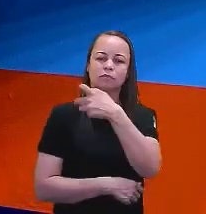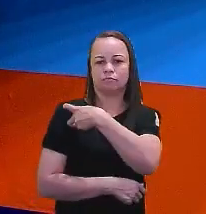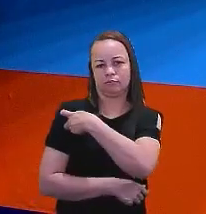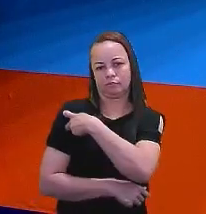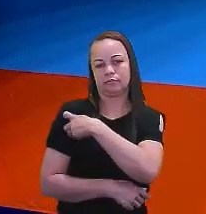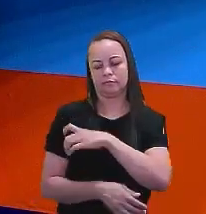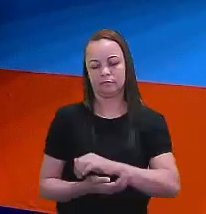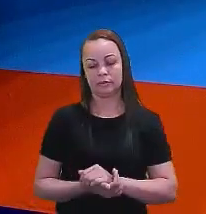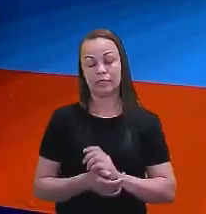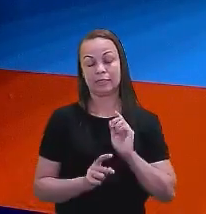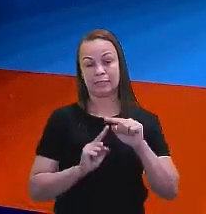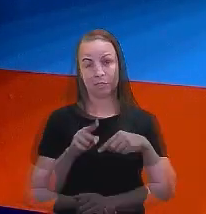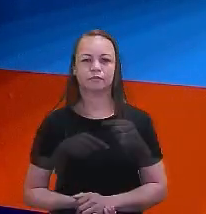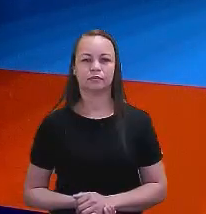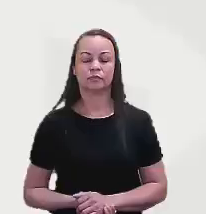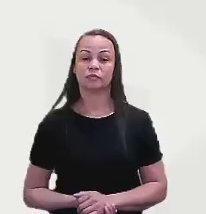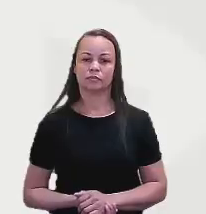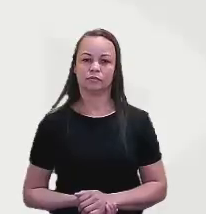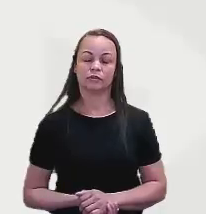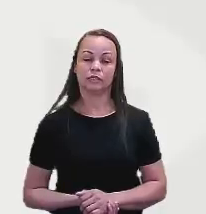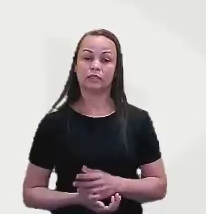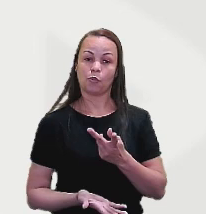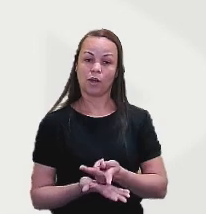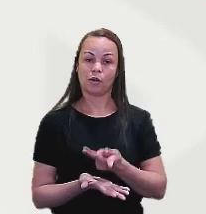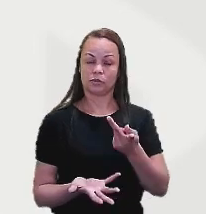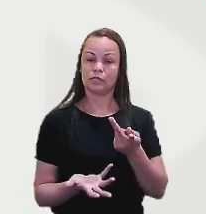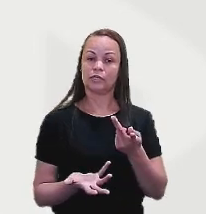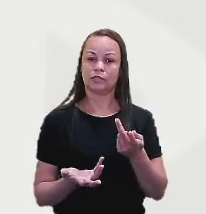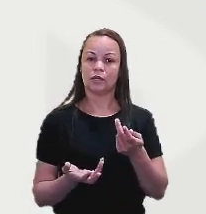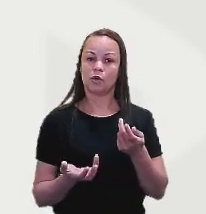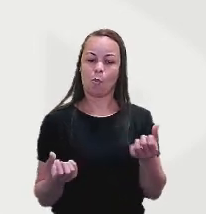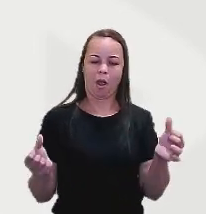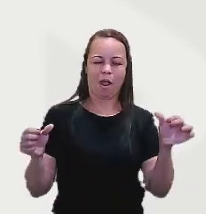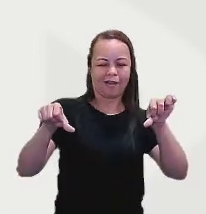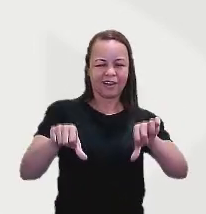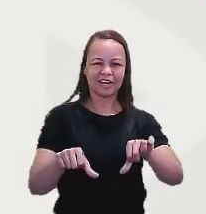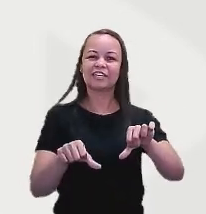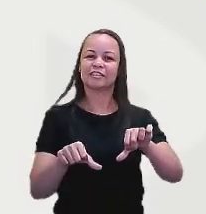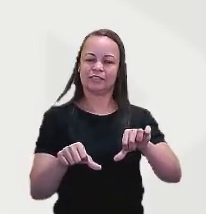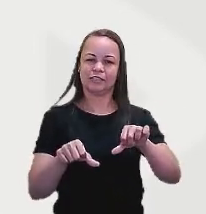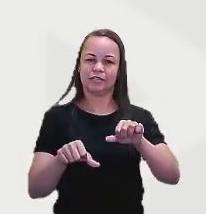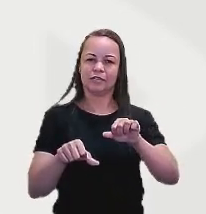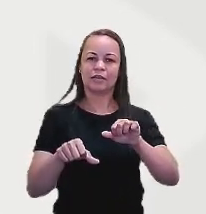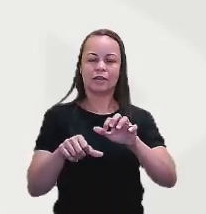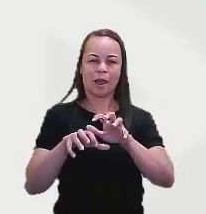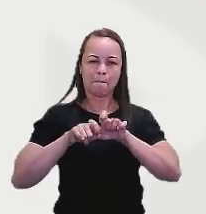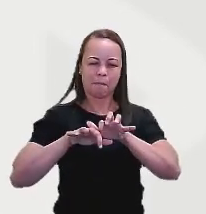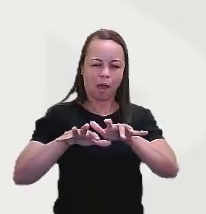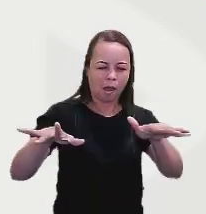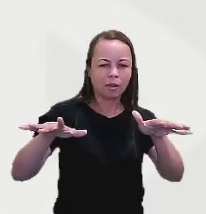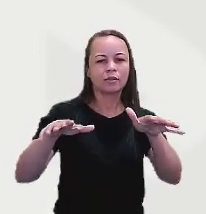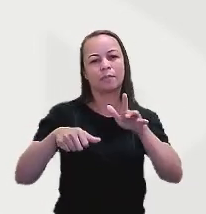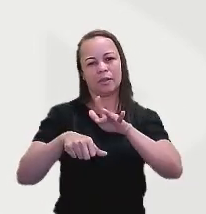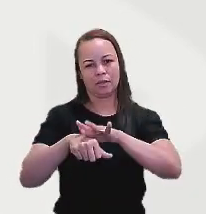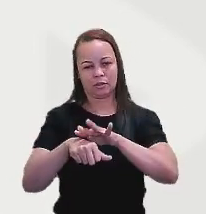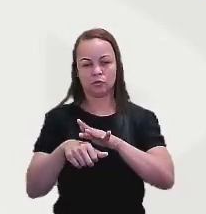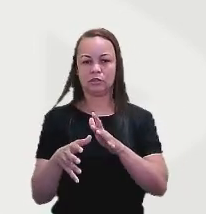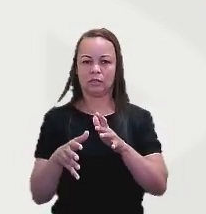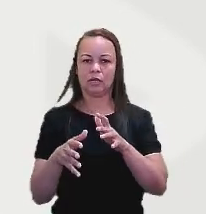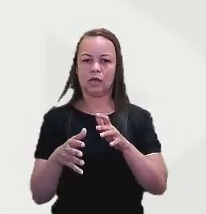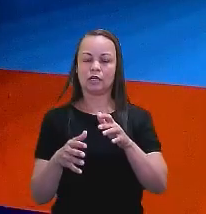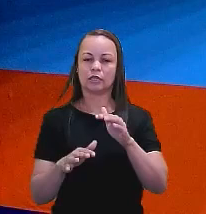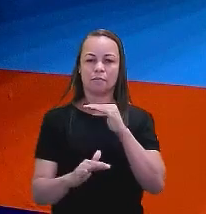após esse episódio, houve o quê? Houve uma crise de pandemia, afetando várias pessoas e morrendo por causa da